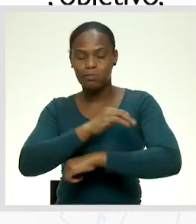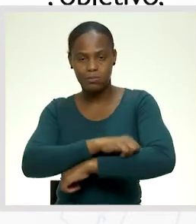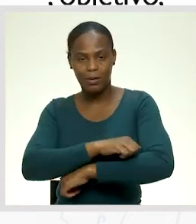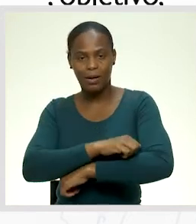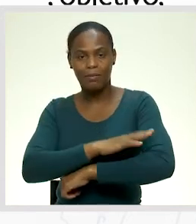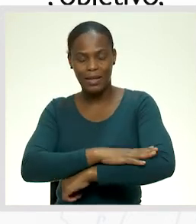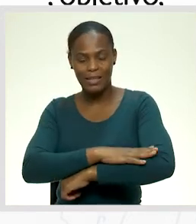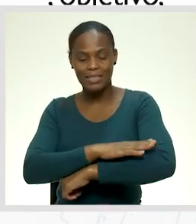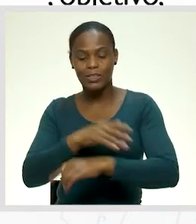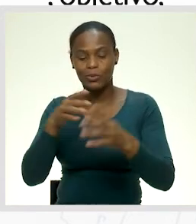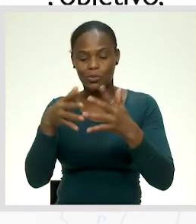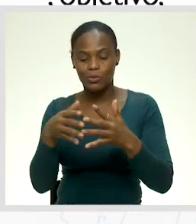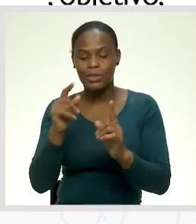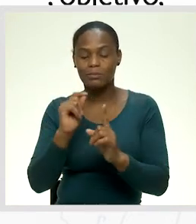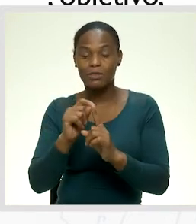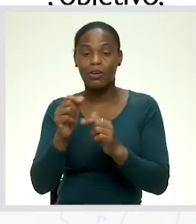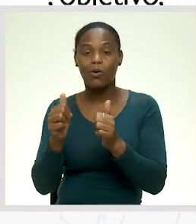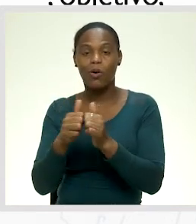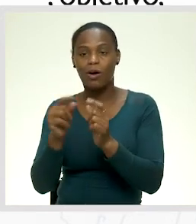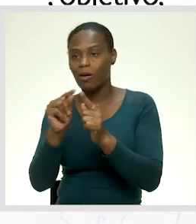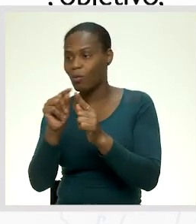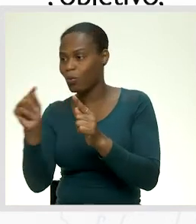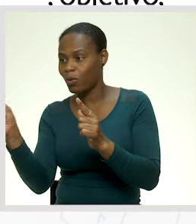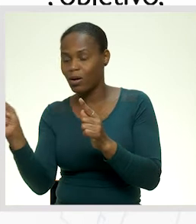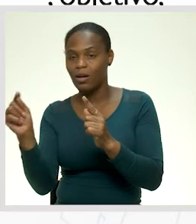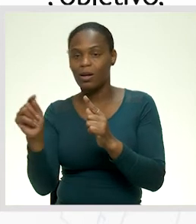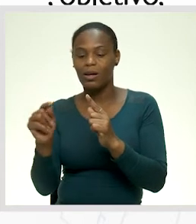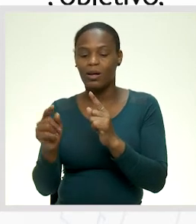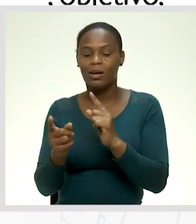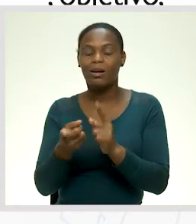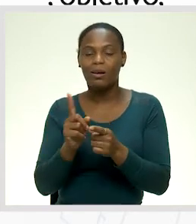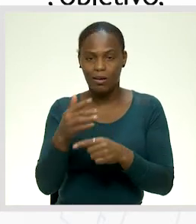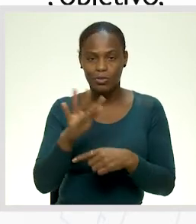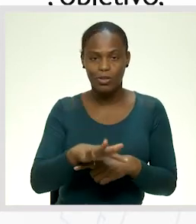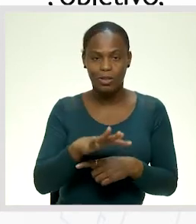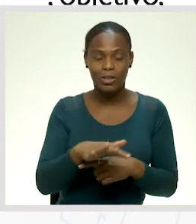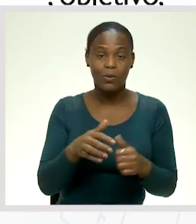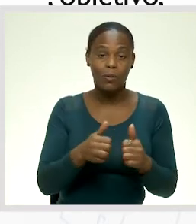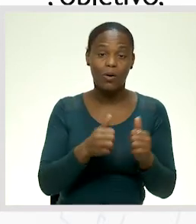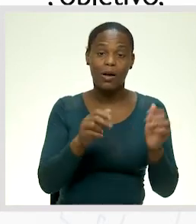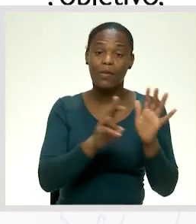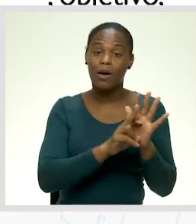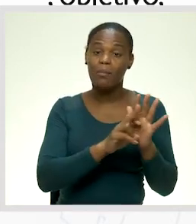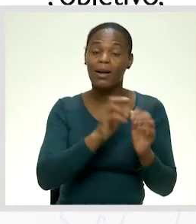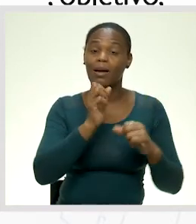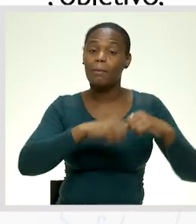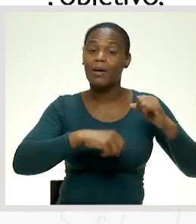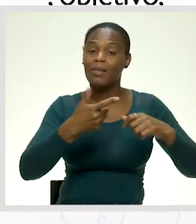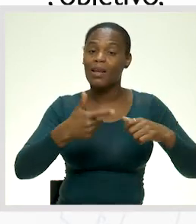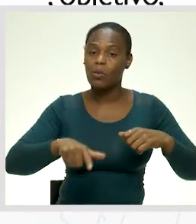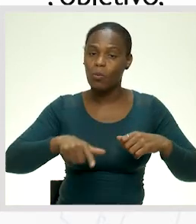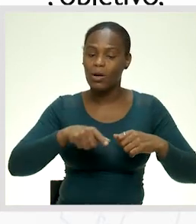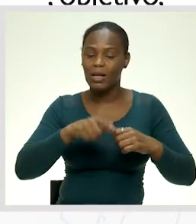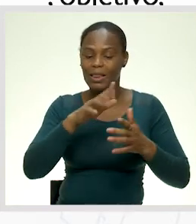estrutura específica que esteja com as normas gramaticais da língua. Esse texto deve